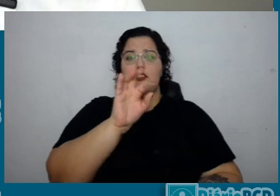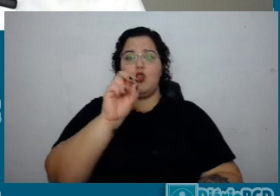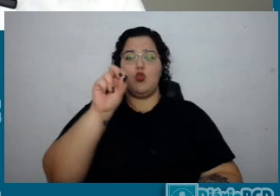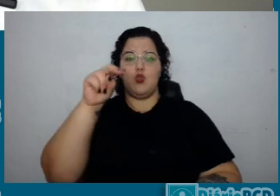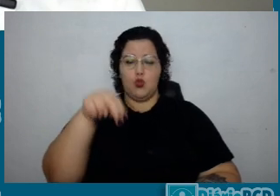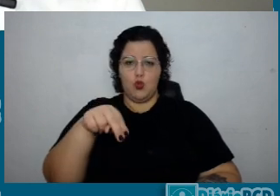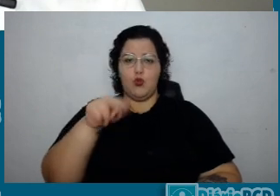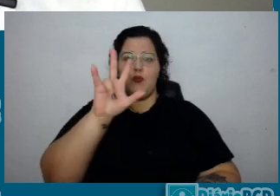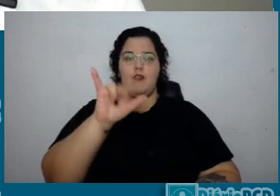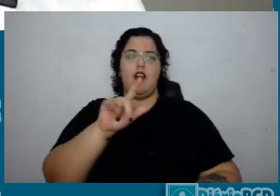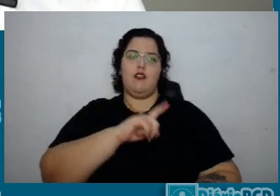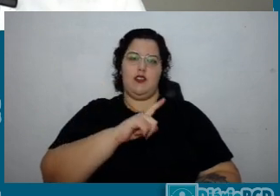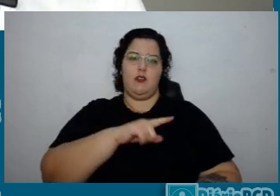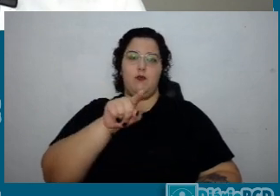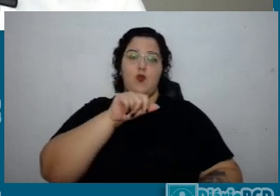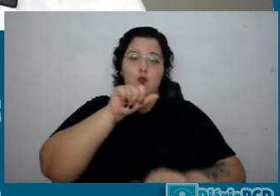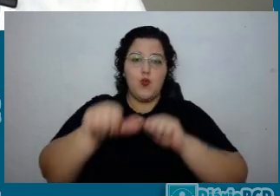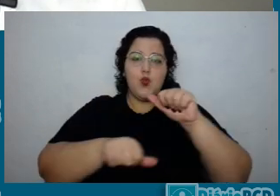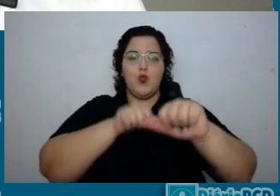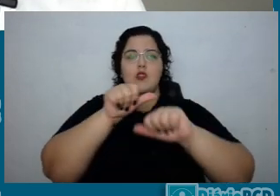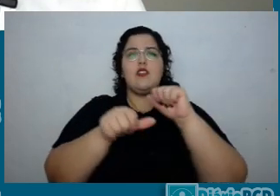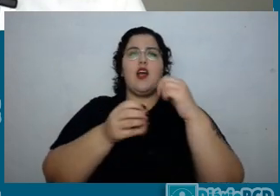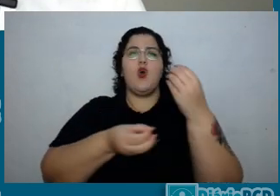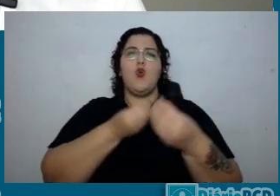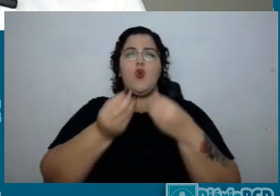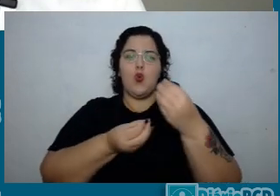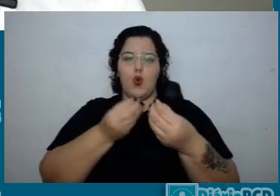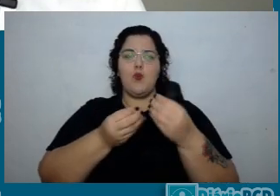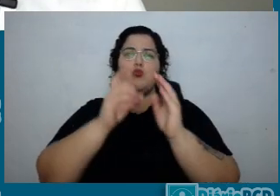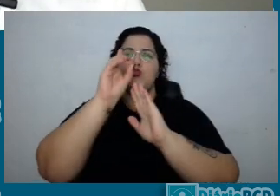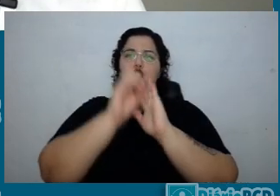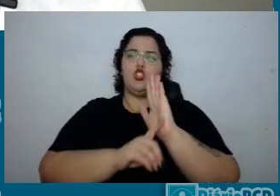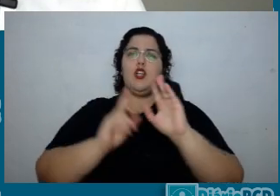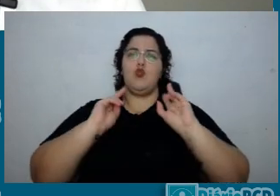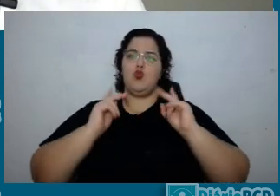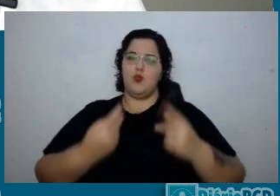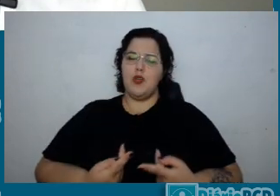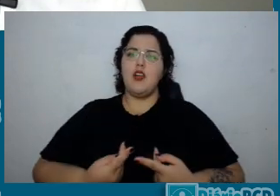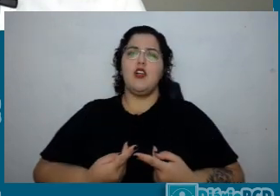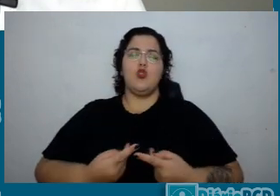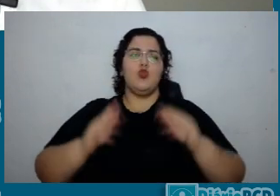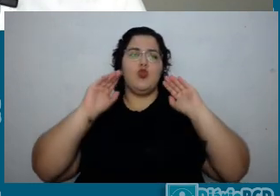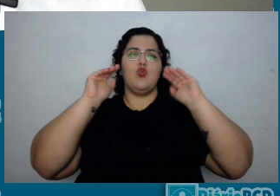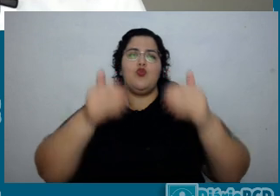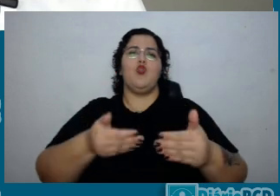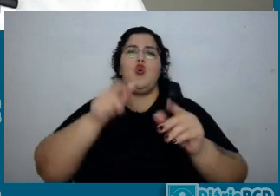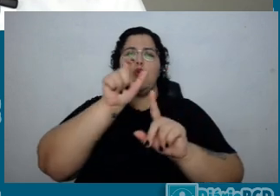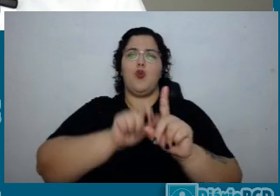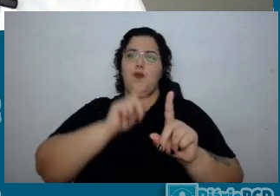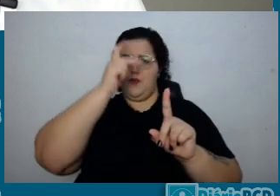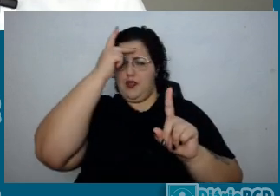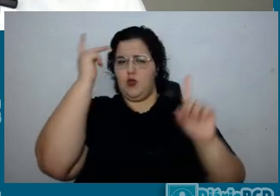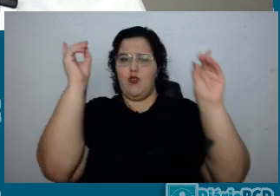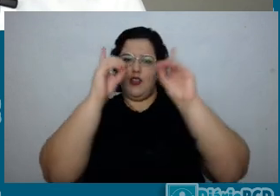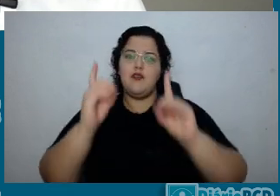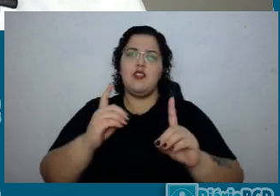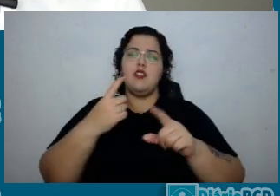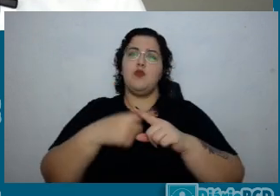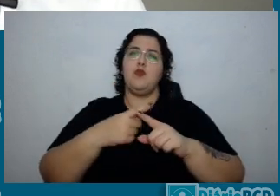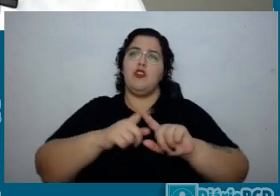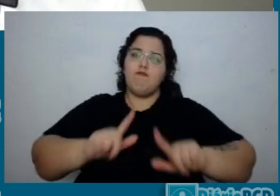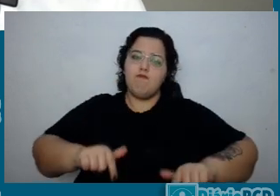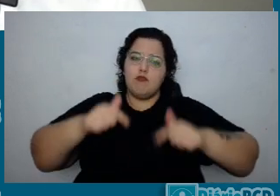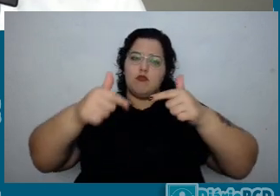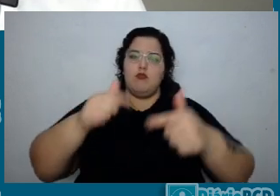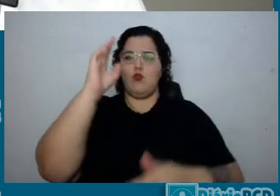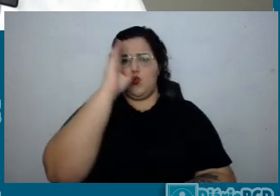uma inovação para que a gente transforme a gestão pública e institucionalize os direitos humanos com ênfase nas pessoas com deficiência que atuam